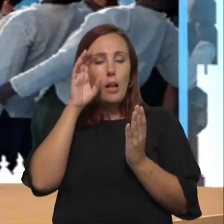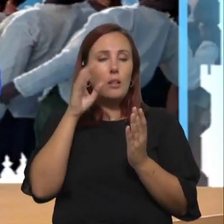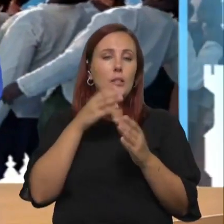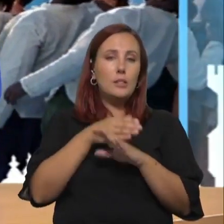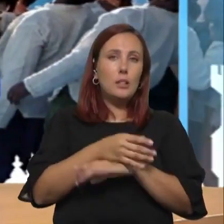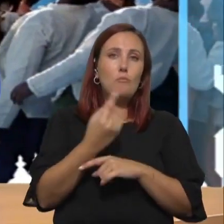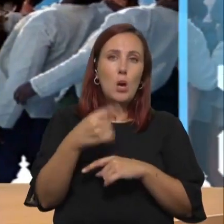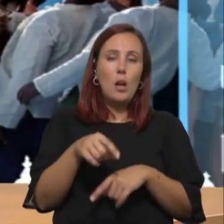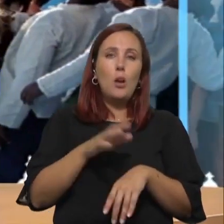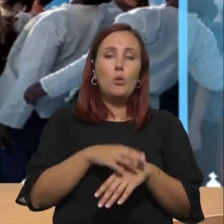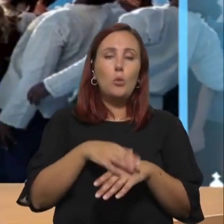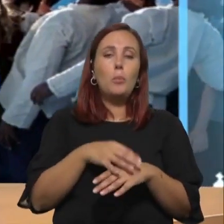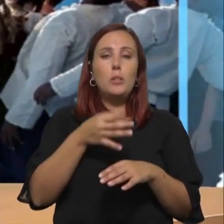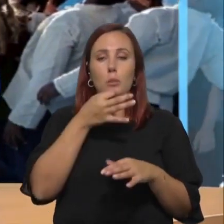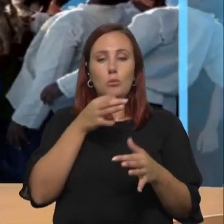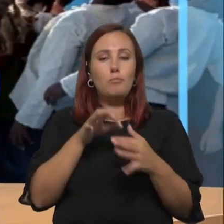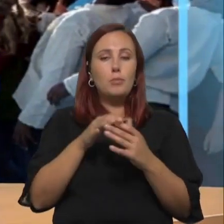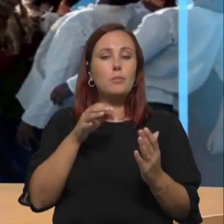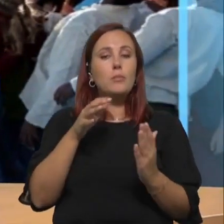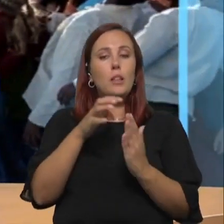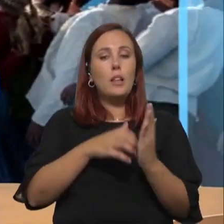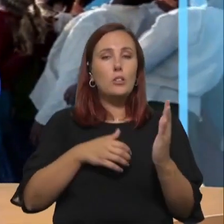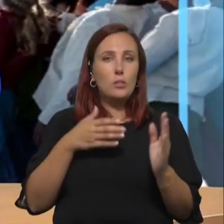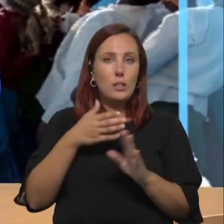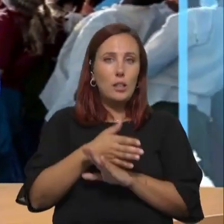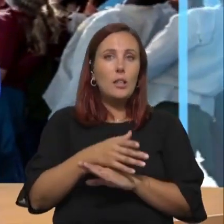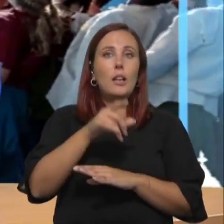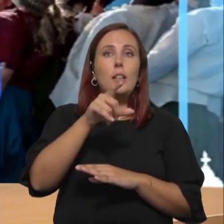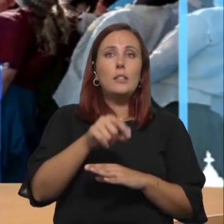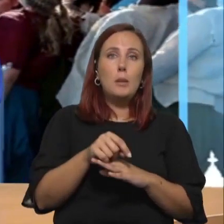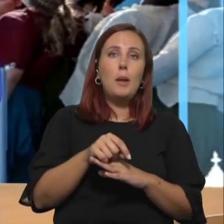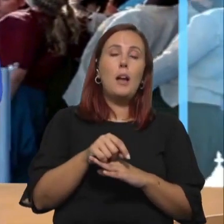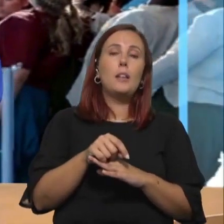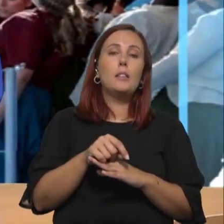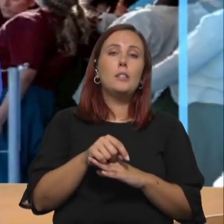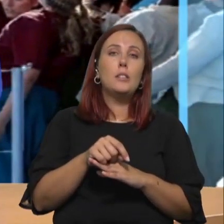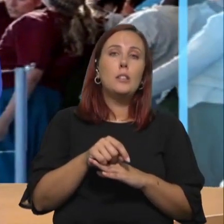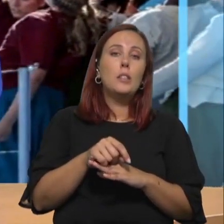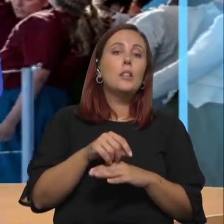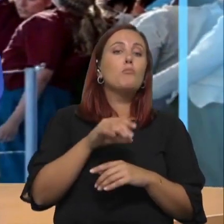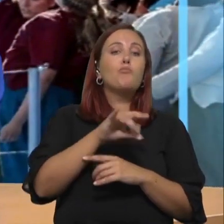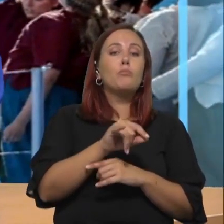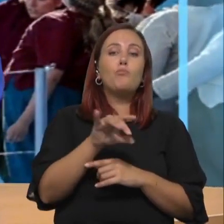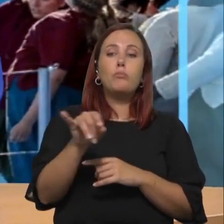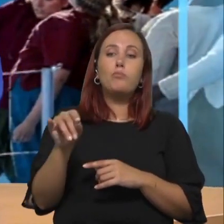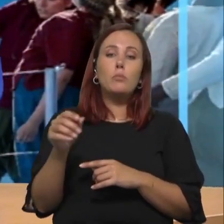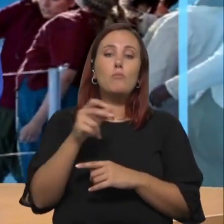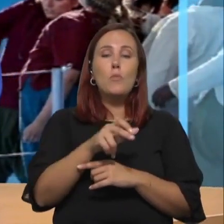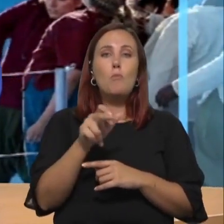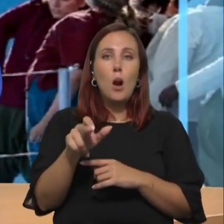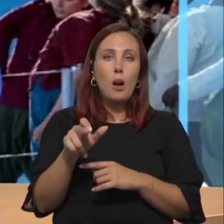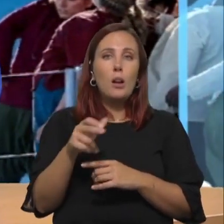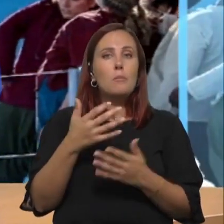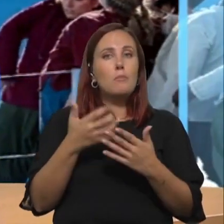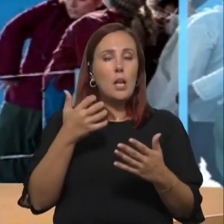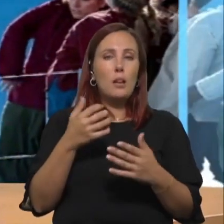porque lidamos diretamente com o texto, e também percorrer 3 lugares emblemáticos que têm a ver com a nossa própria história, quer